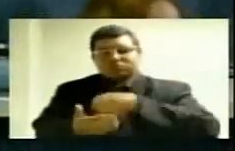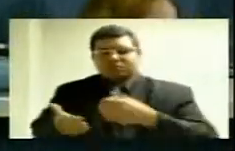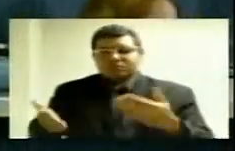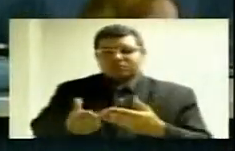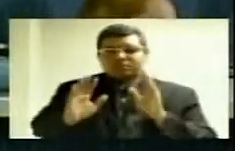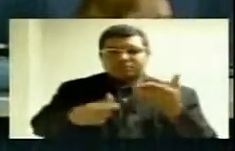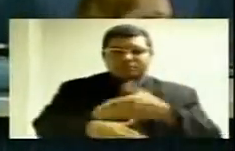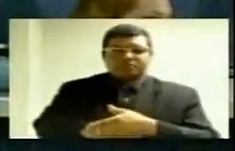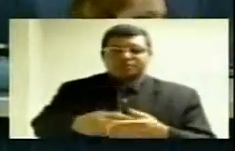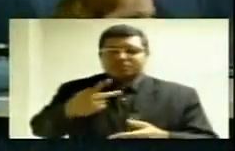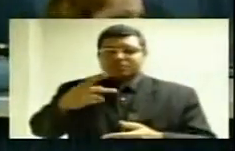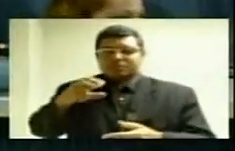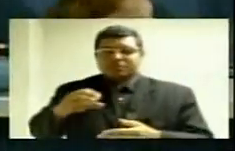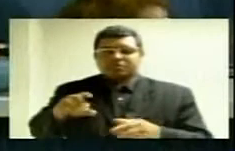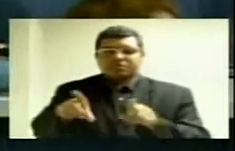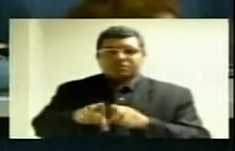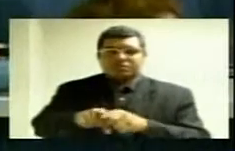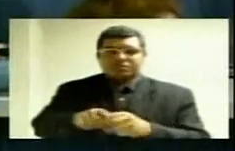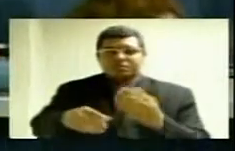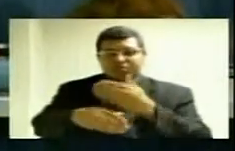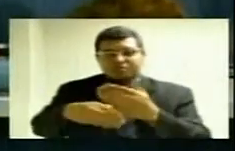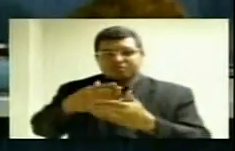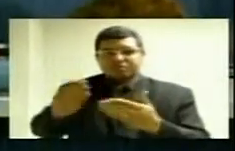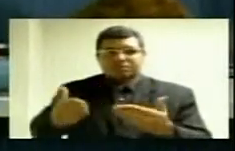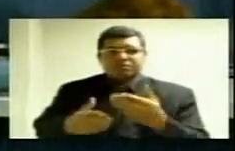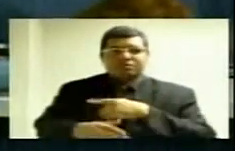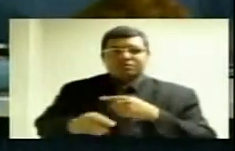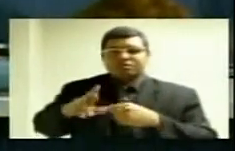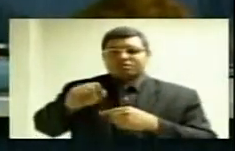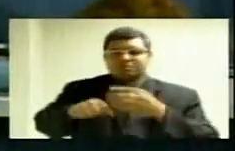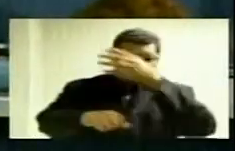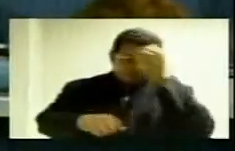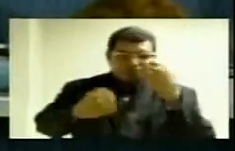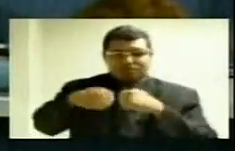garantir a aprovação dessa PEC e dar a estabilidade que a Zona Franca